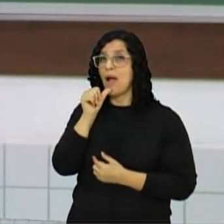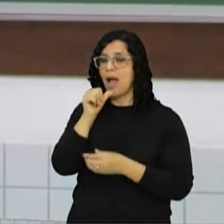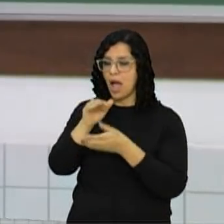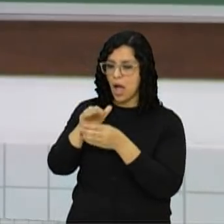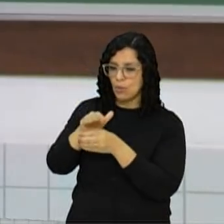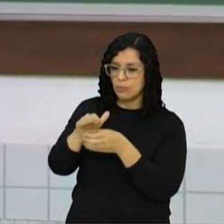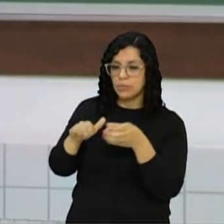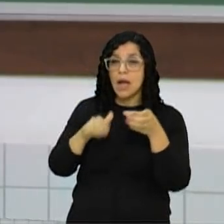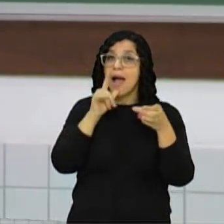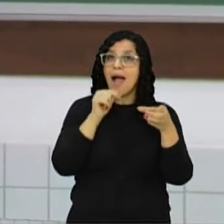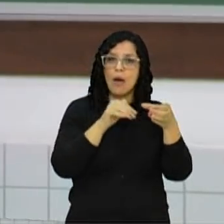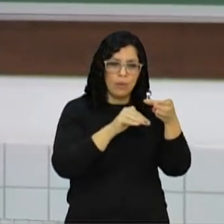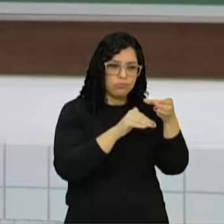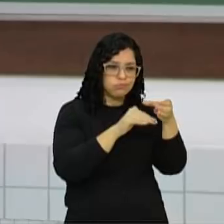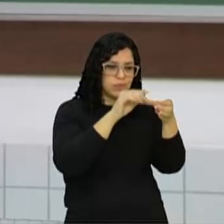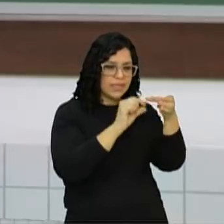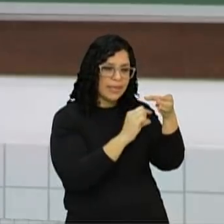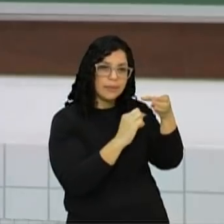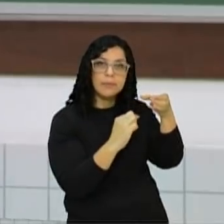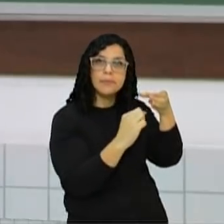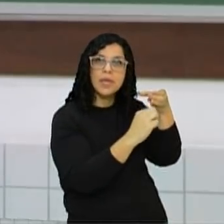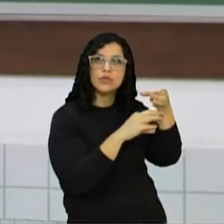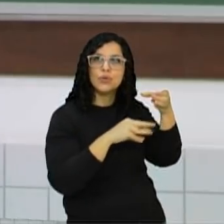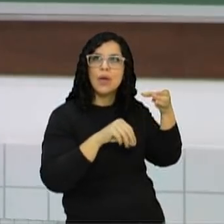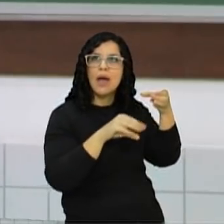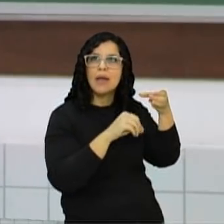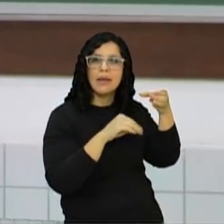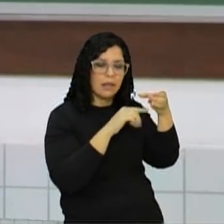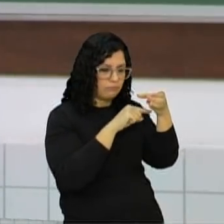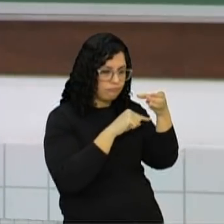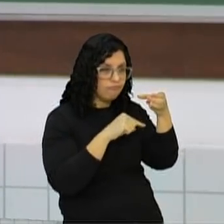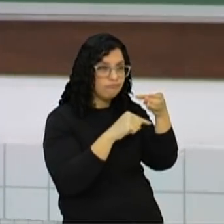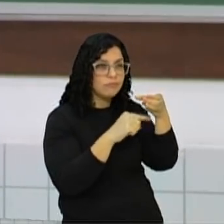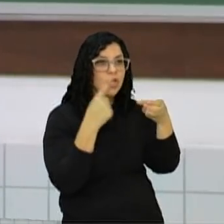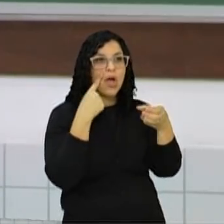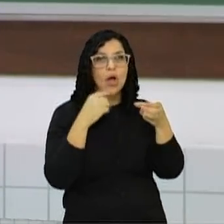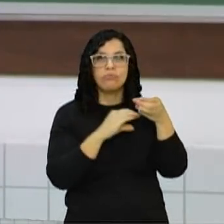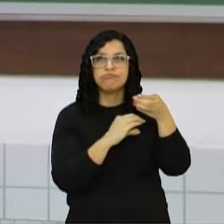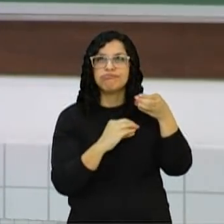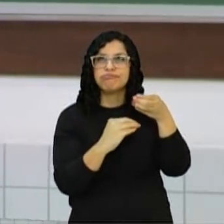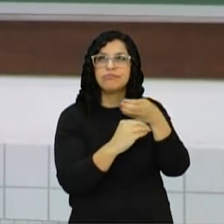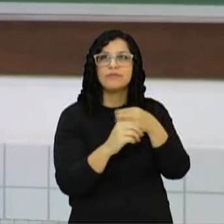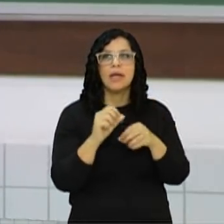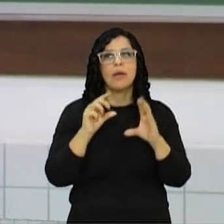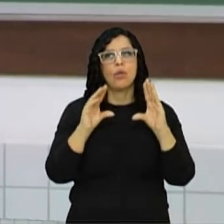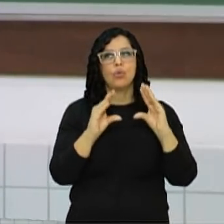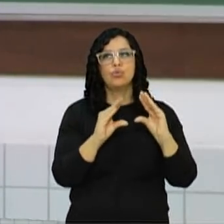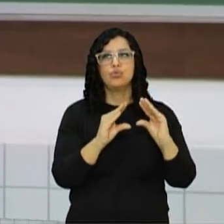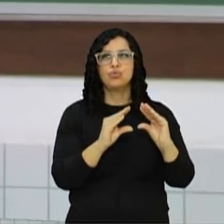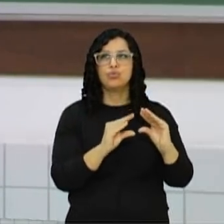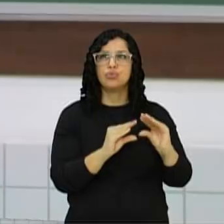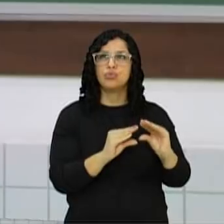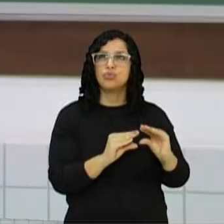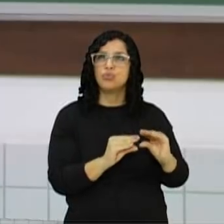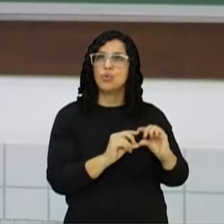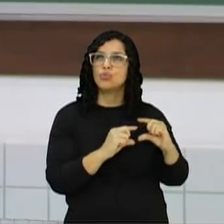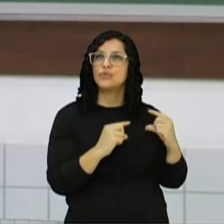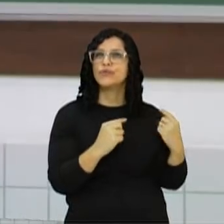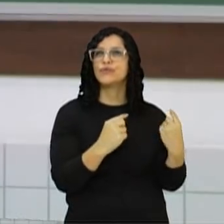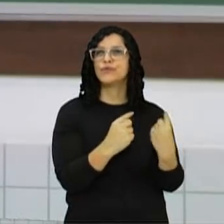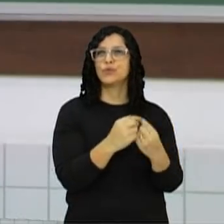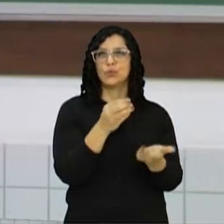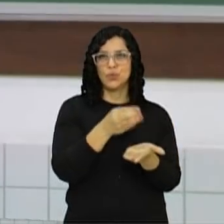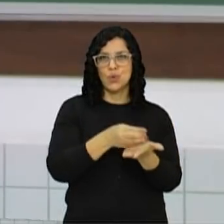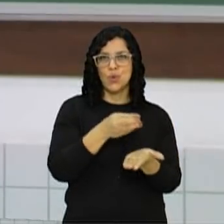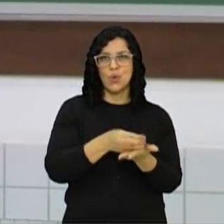repouso, nós vamos perceber que a areia ela vai decantar, ela vai se depositar no